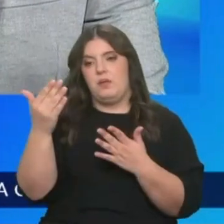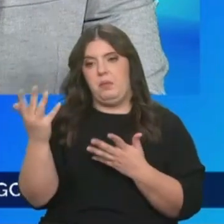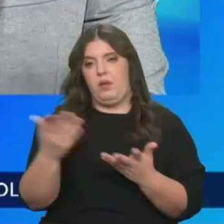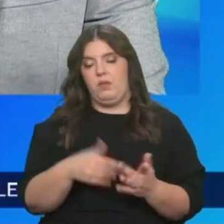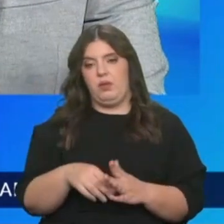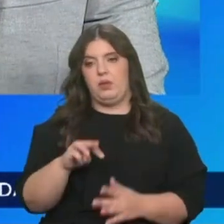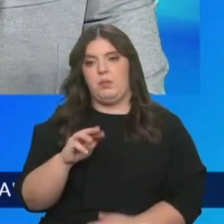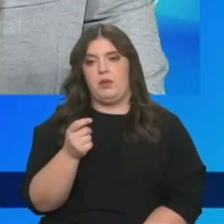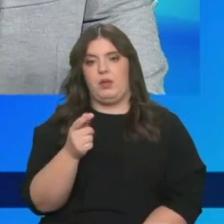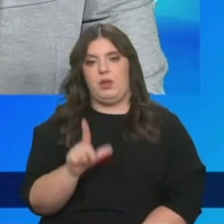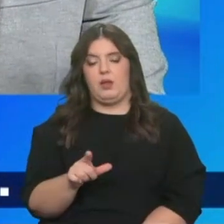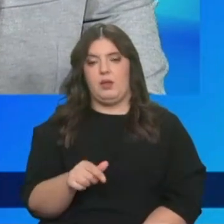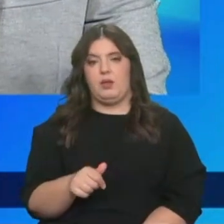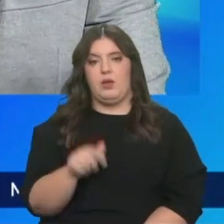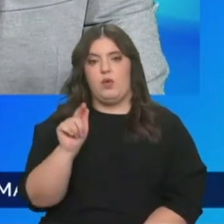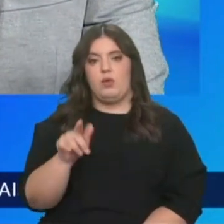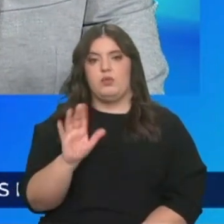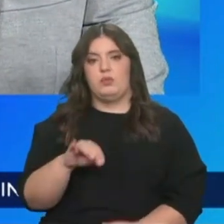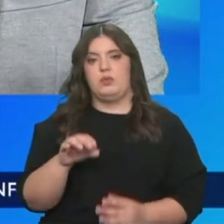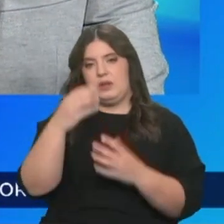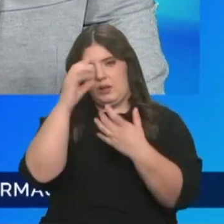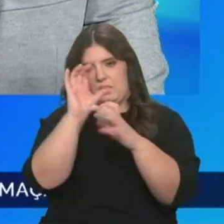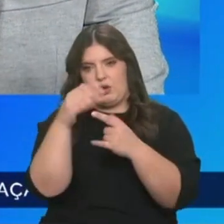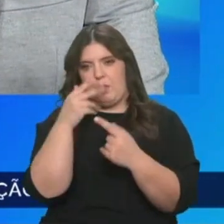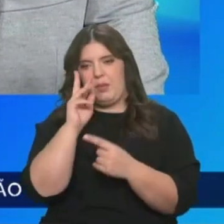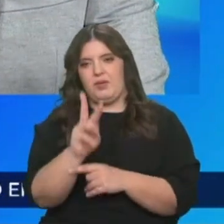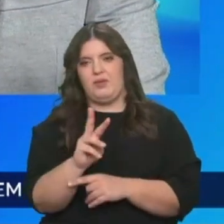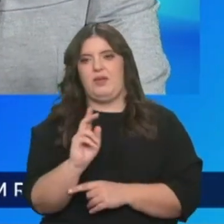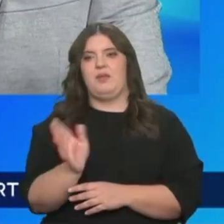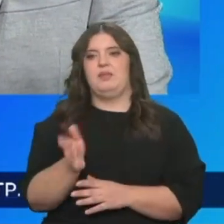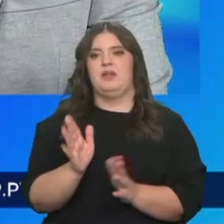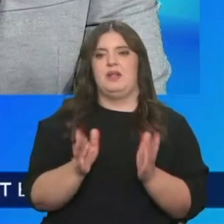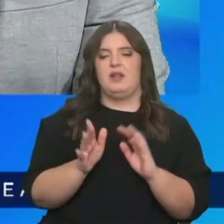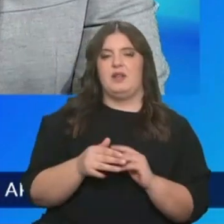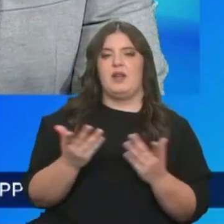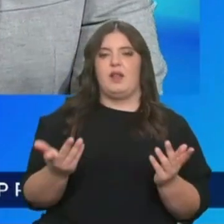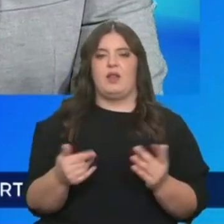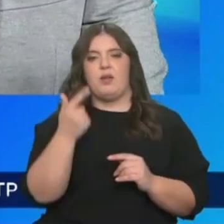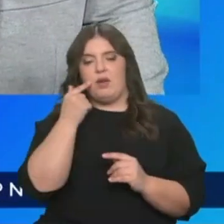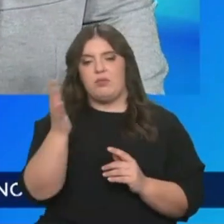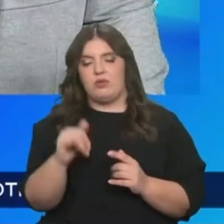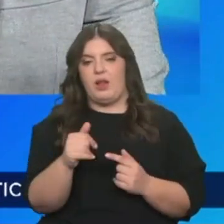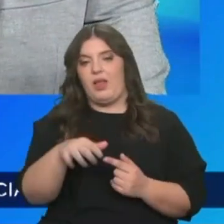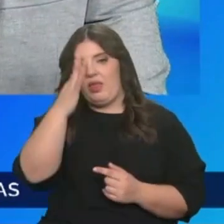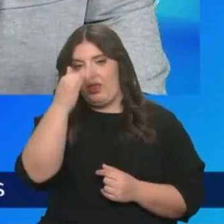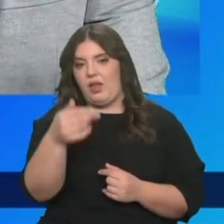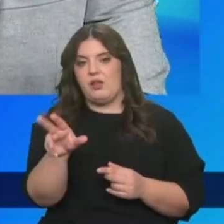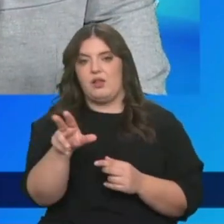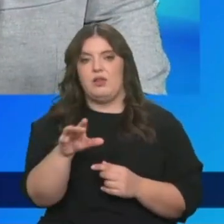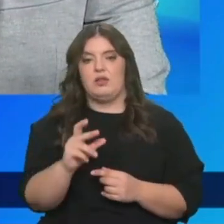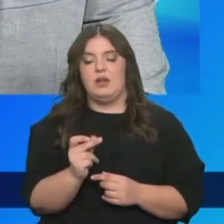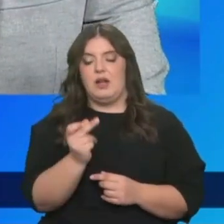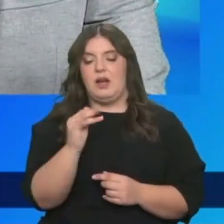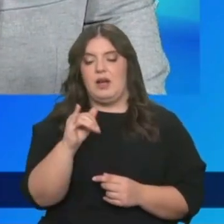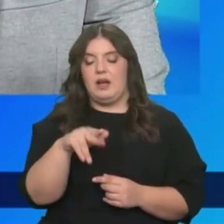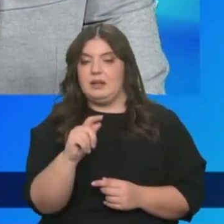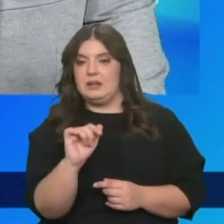Miguel. Bom dia, Daniel. Hoje preciso de um telescópio para te ver, portanto. Ora bem, vamos lá começar por ideias de Einstein, não